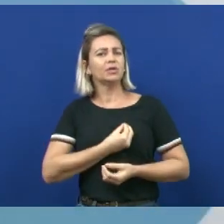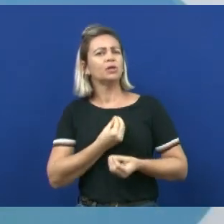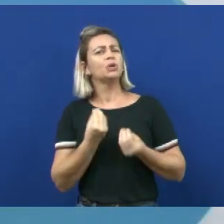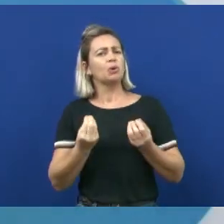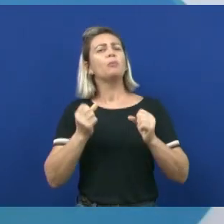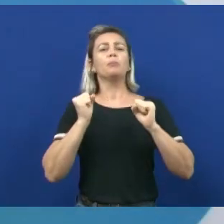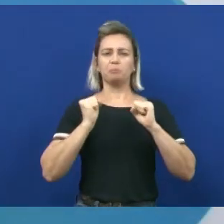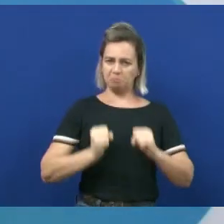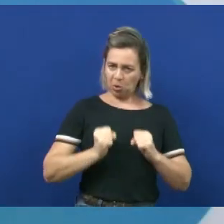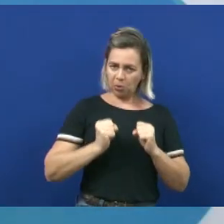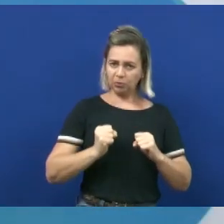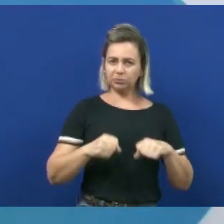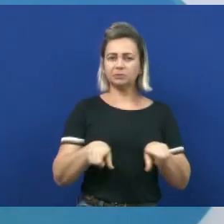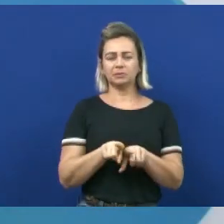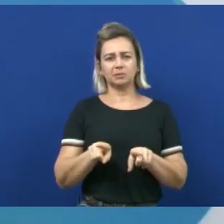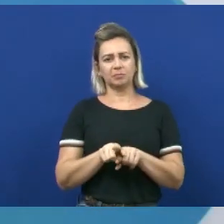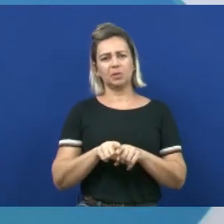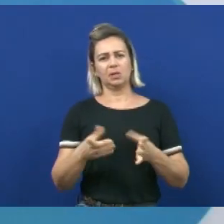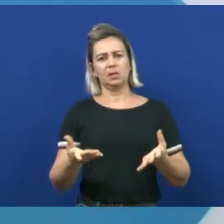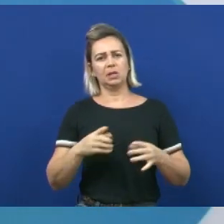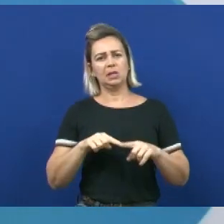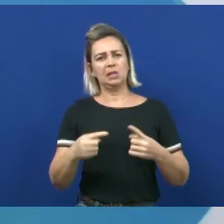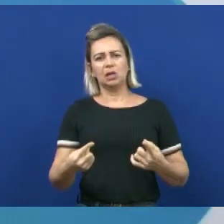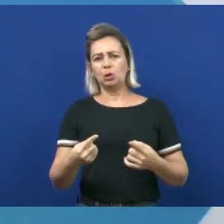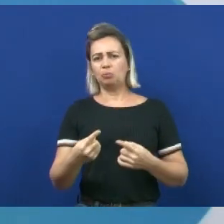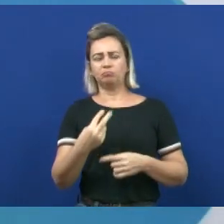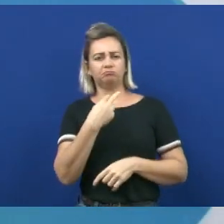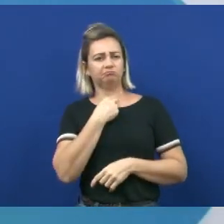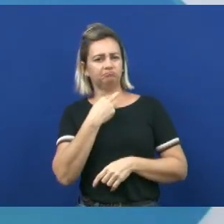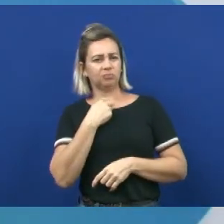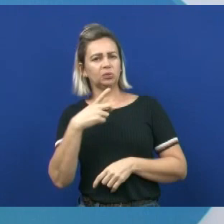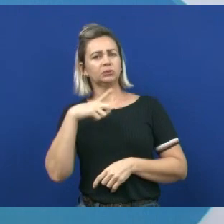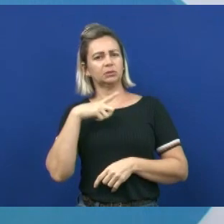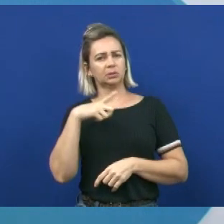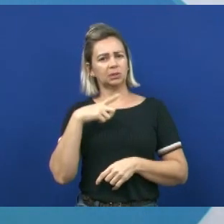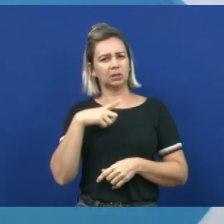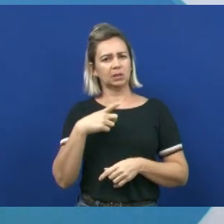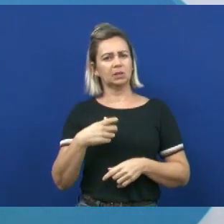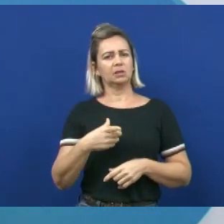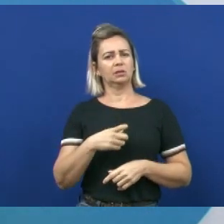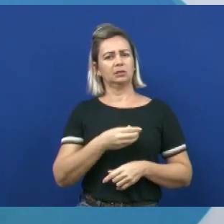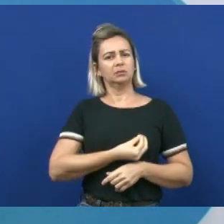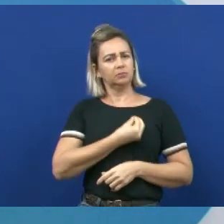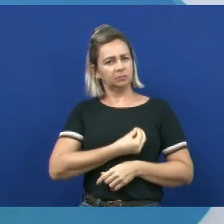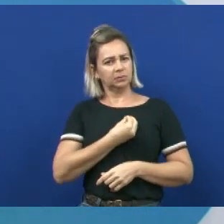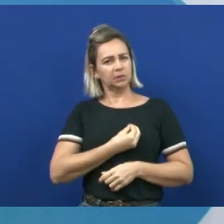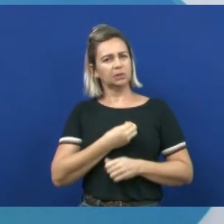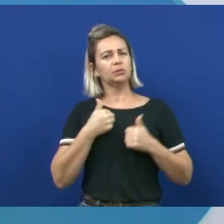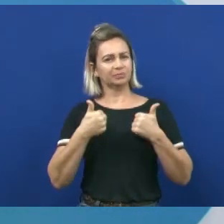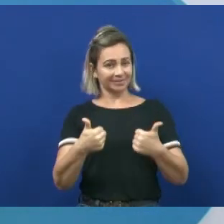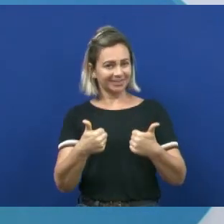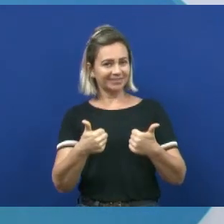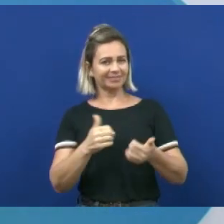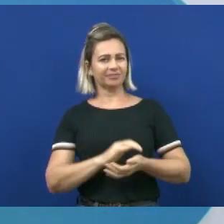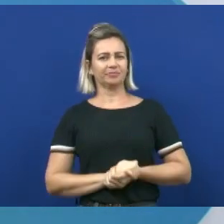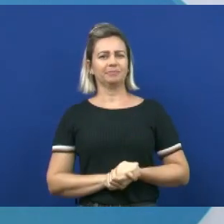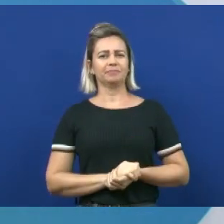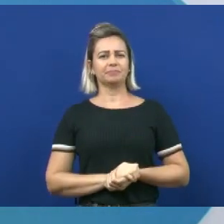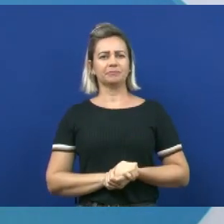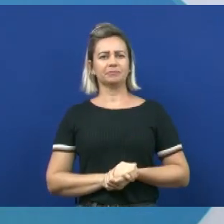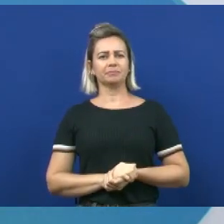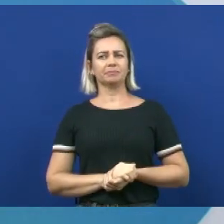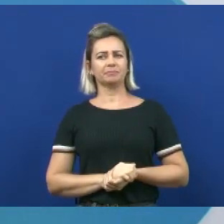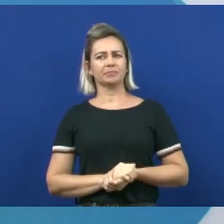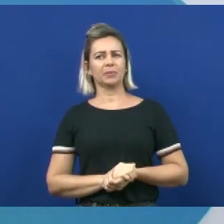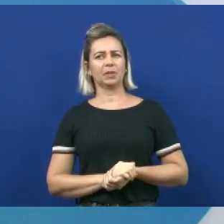é feito de célula, portanto ele não é considerado um ser vivo pelo que a gente já falou. Tranquilo? Então a